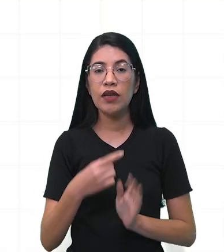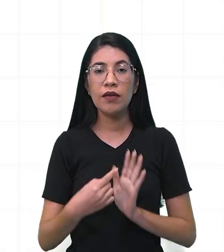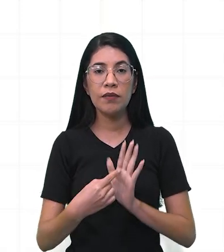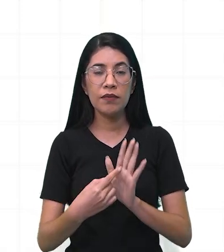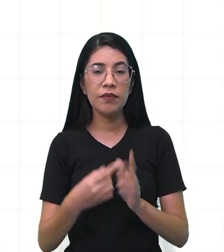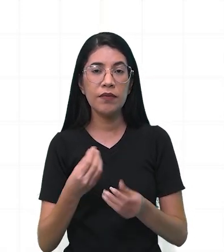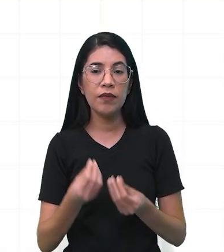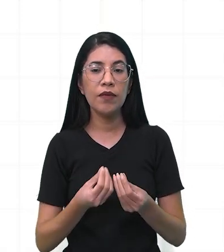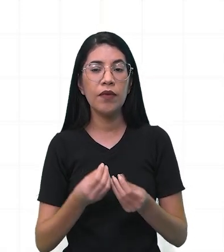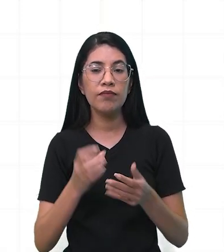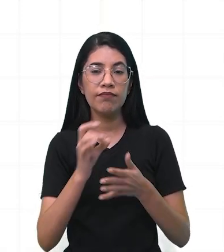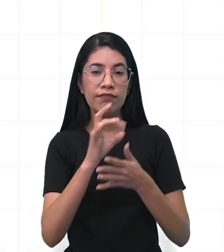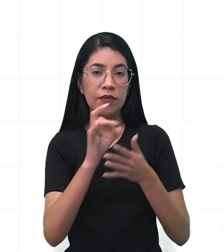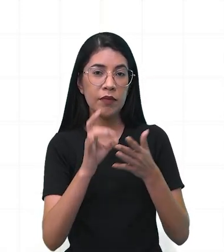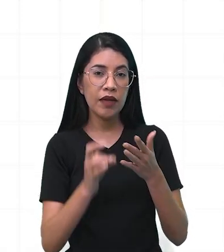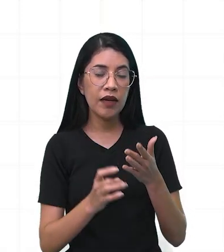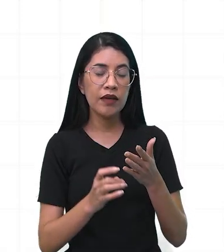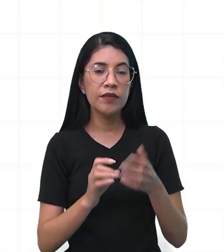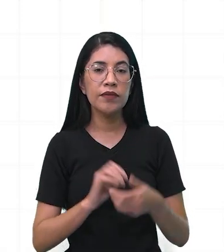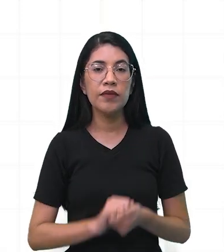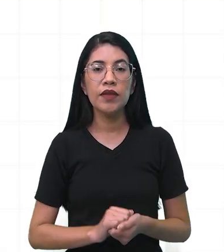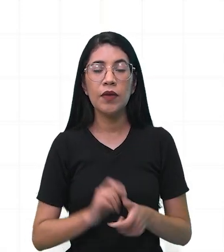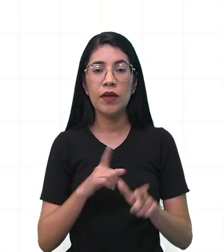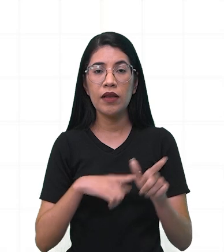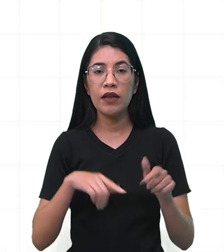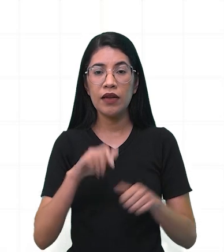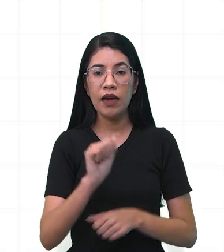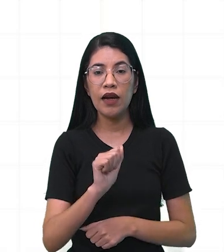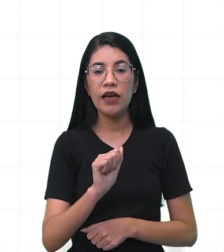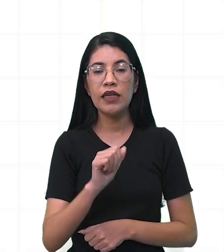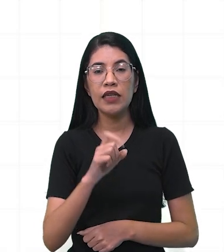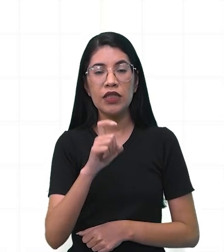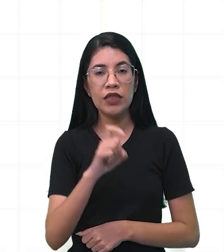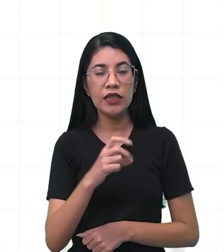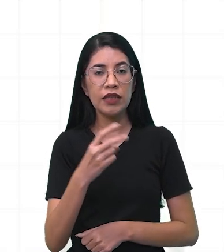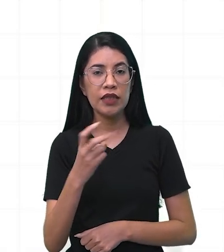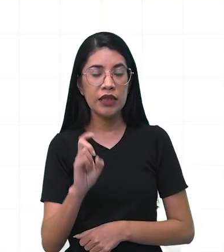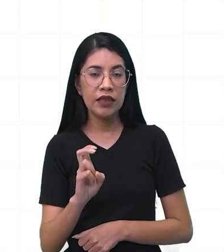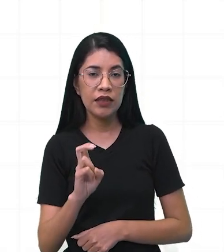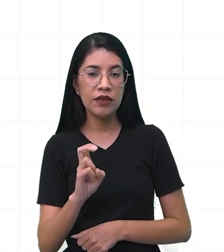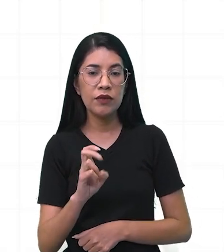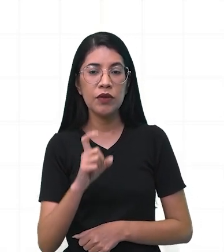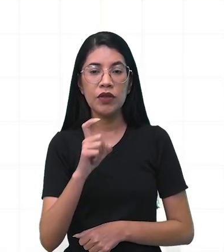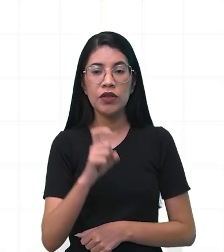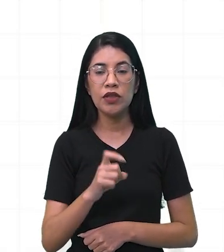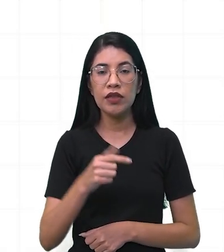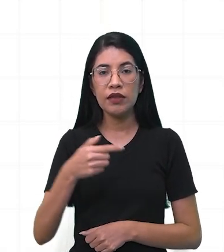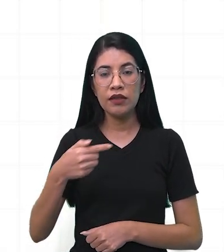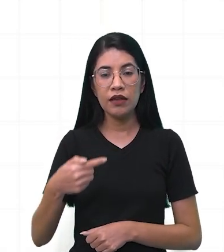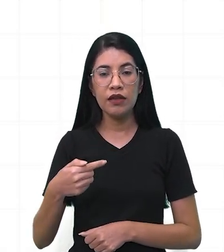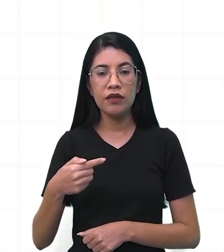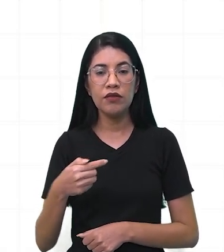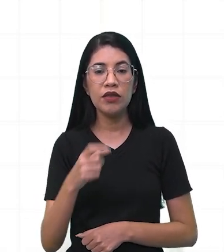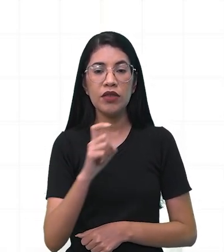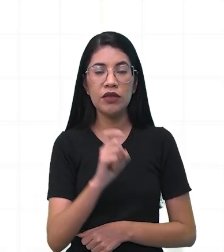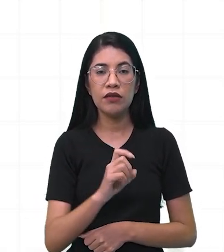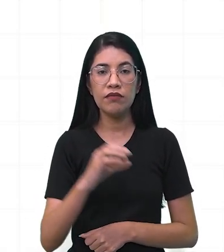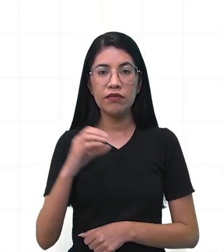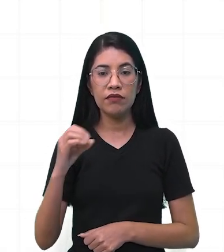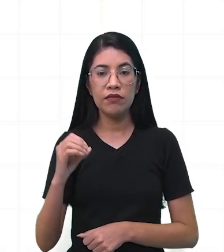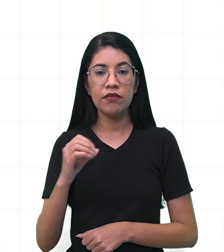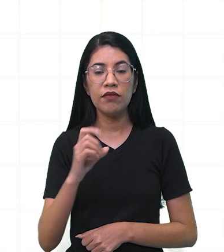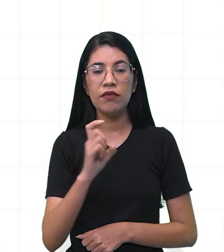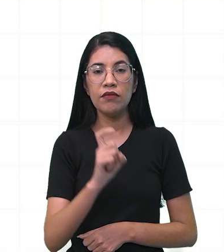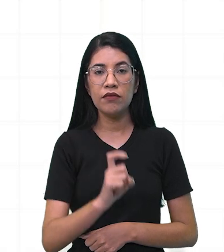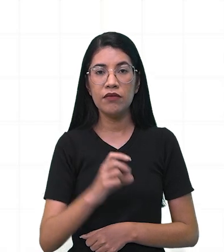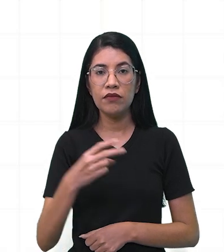indicado em cada item. Então, na letra A, o x é 5, na letra B, o x é 7, na letra C, o x é 0 e na letra D, o x